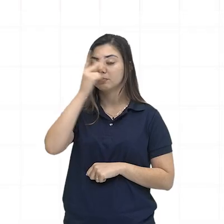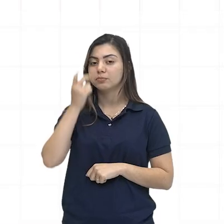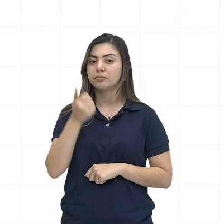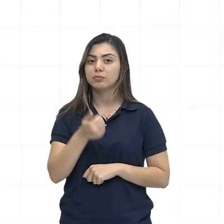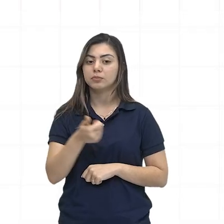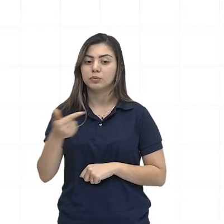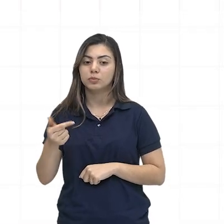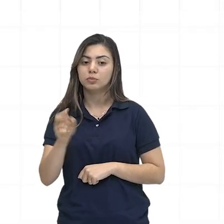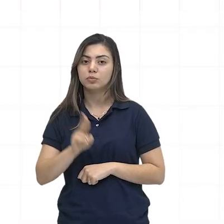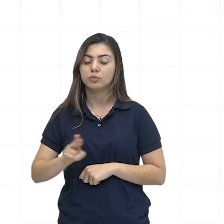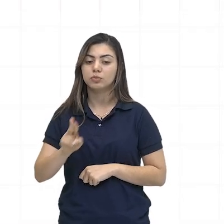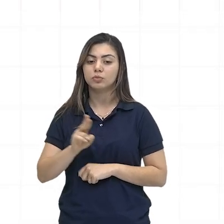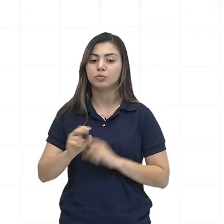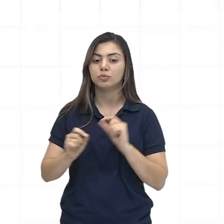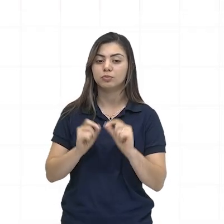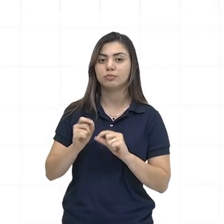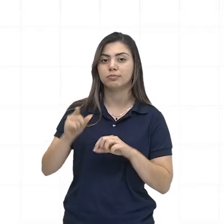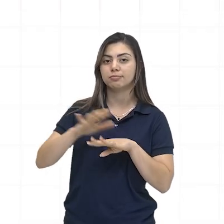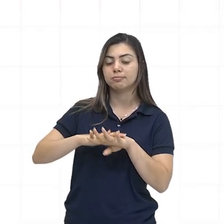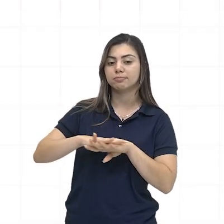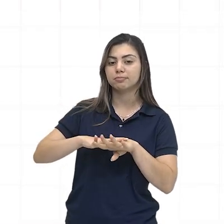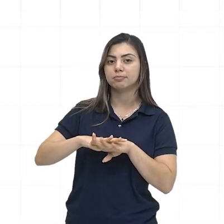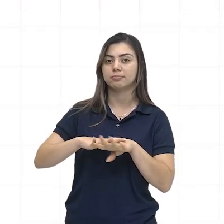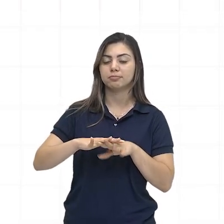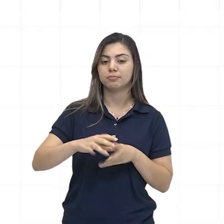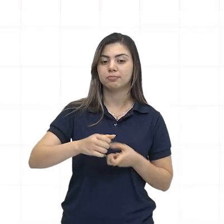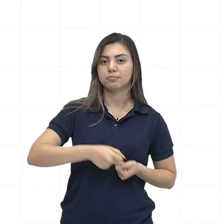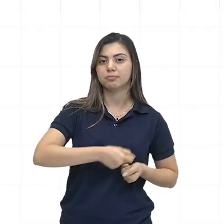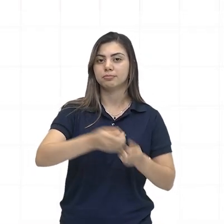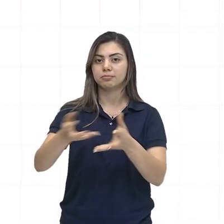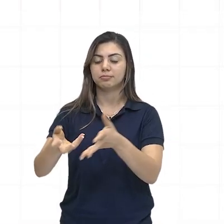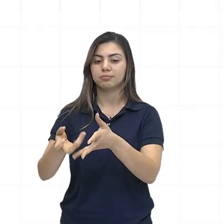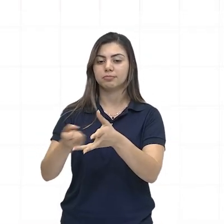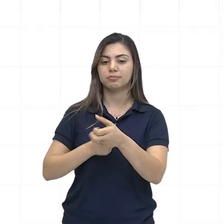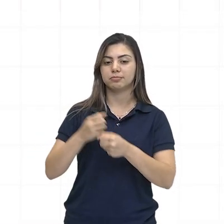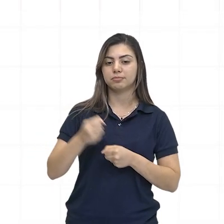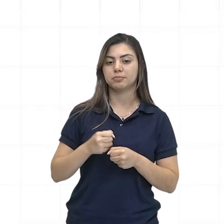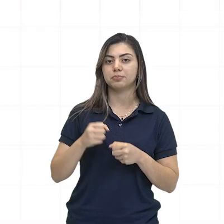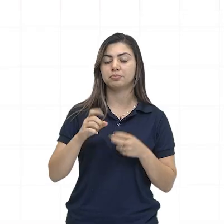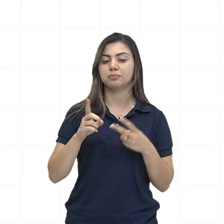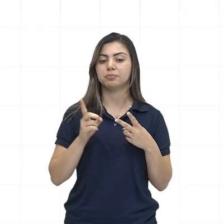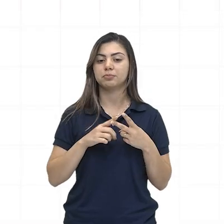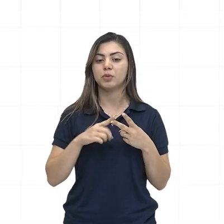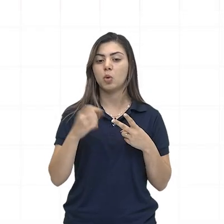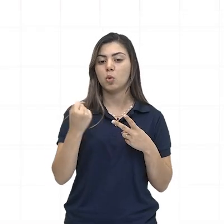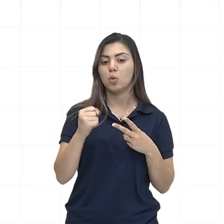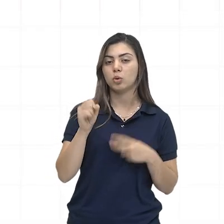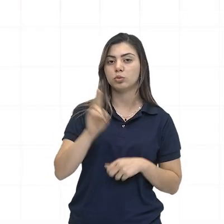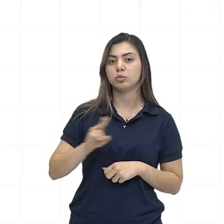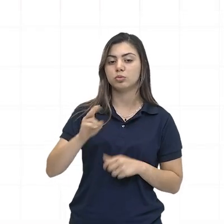utilizam malhadeira. 8 pescadores utilizam anzol e linha.